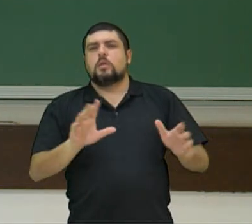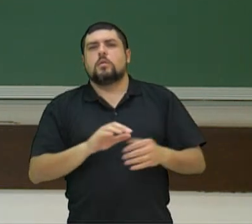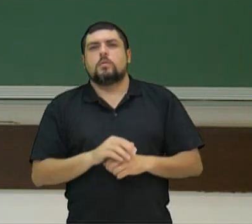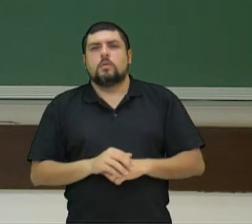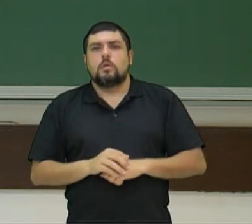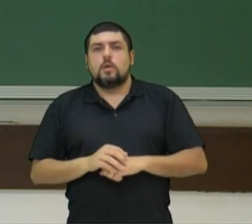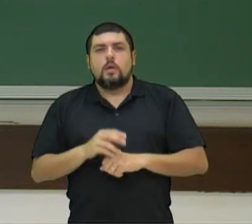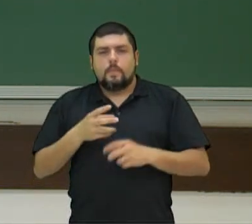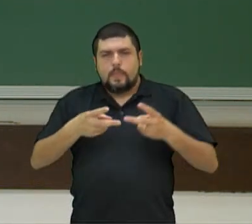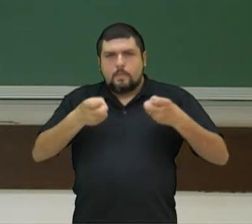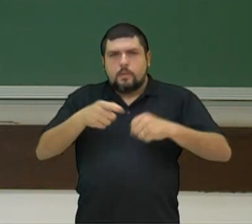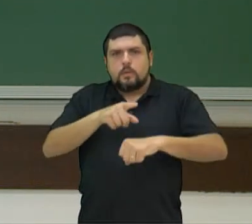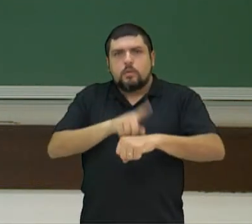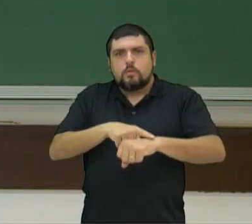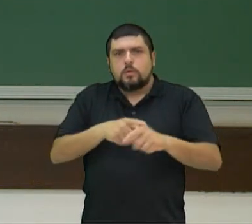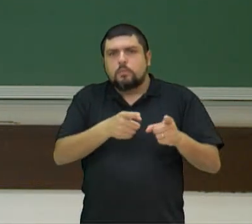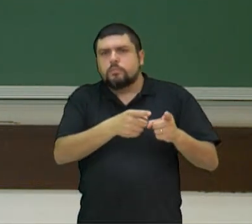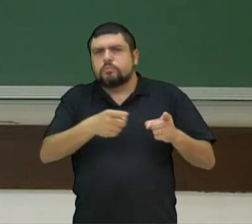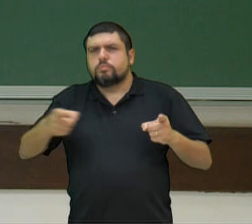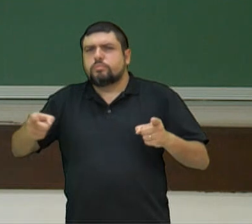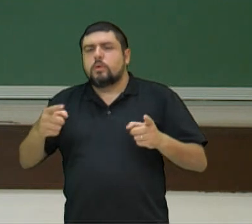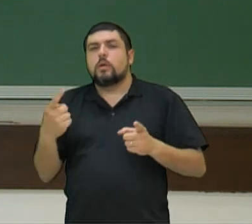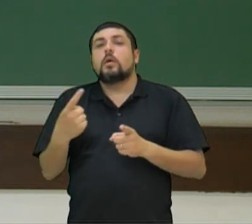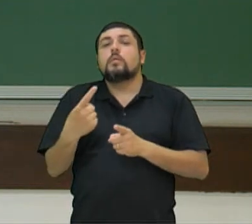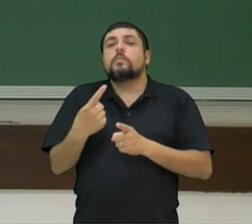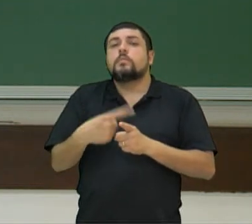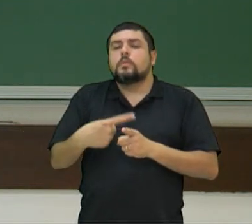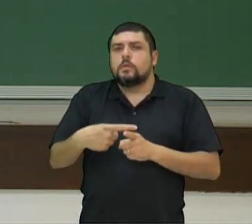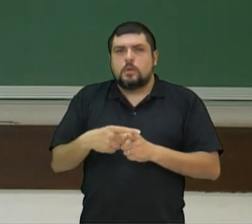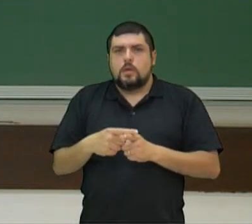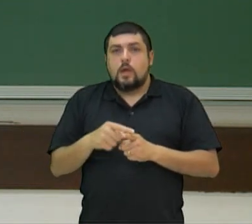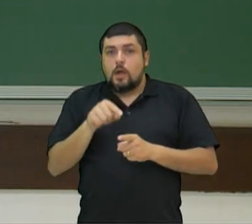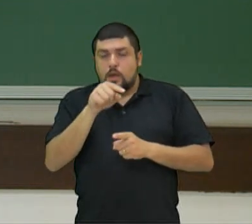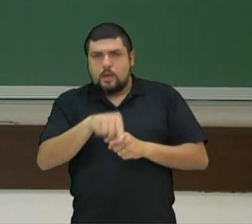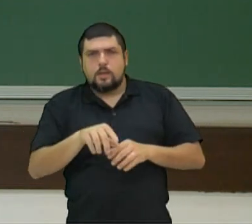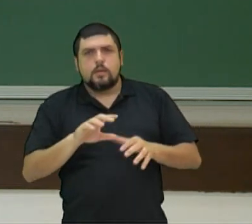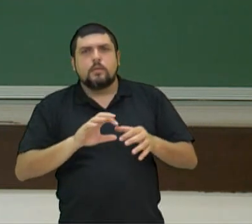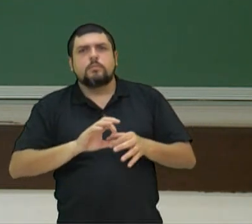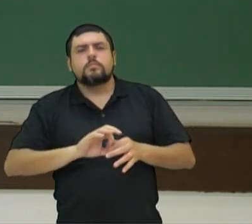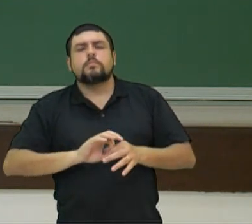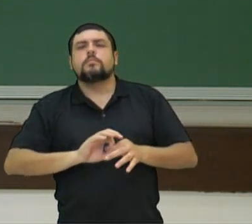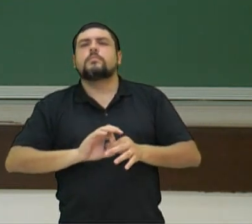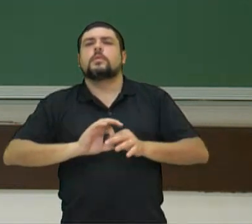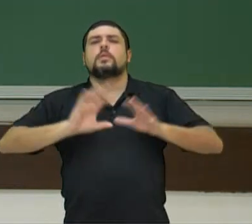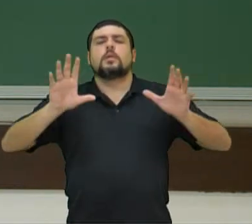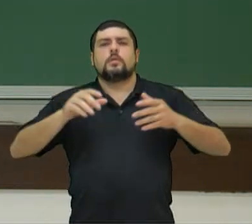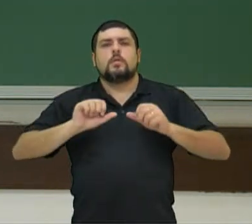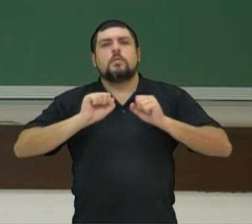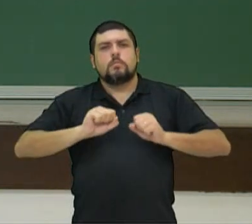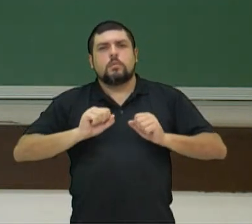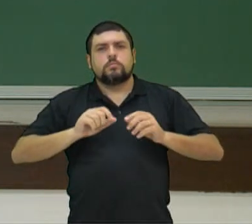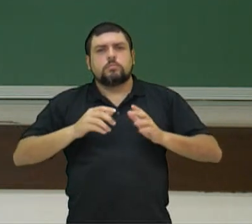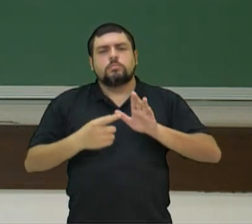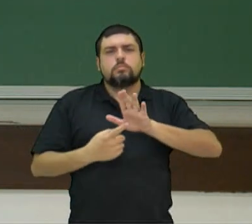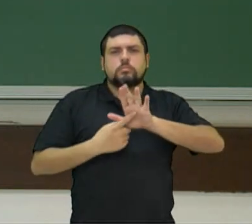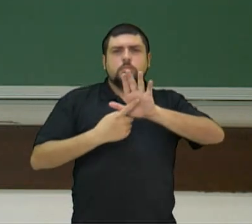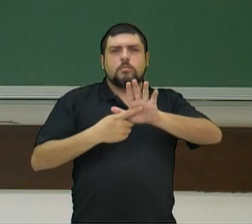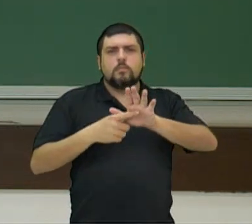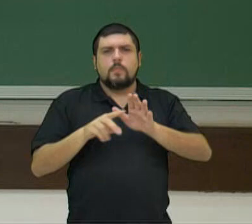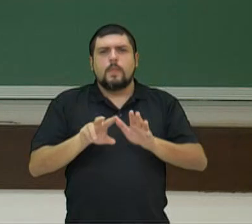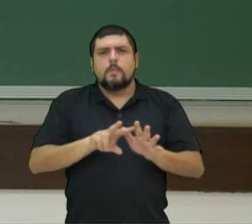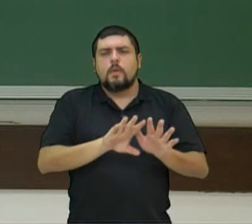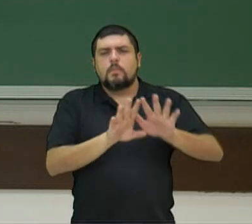um pouquinho maior, exatamente para que os atletas tenham uma liberdade maior, possam apresentar rotinas